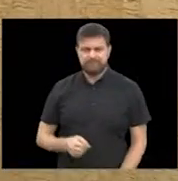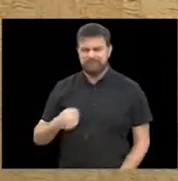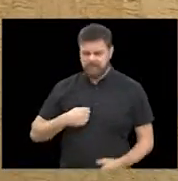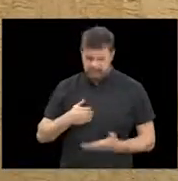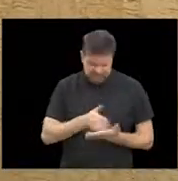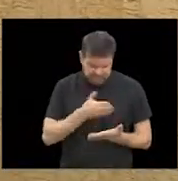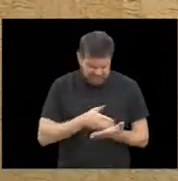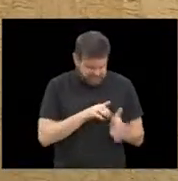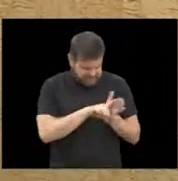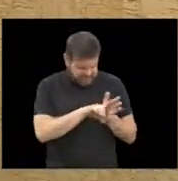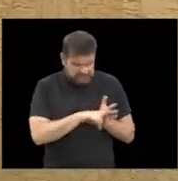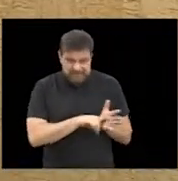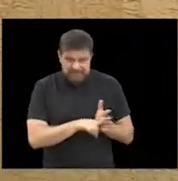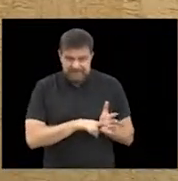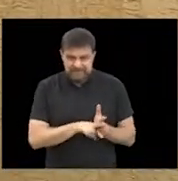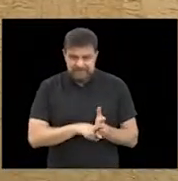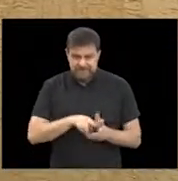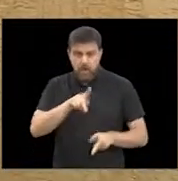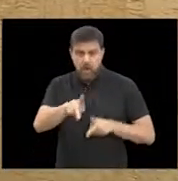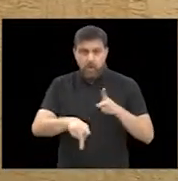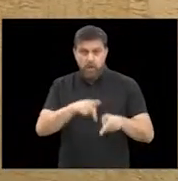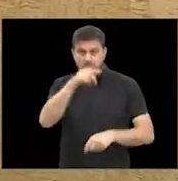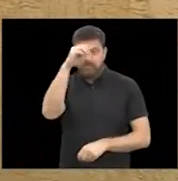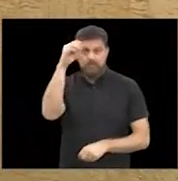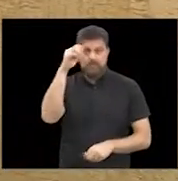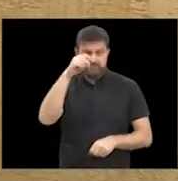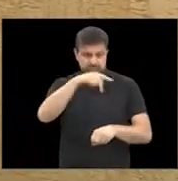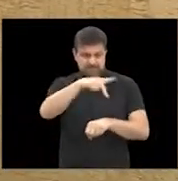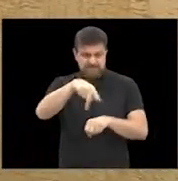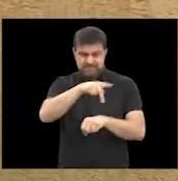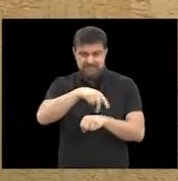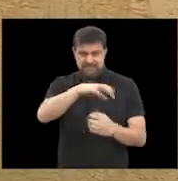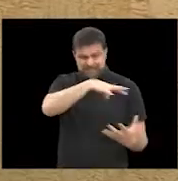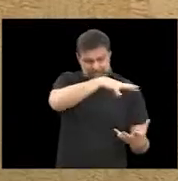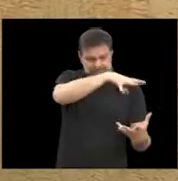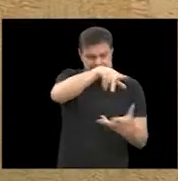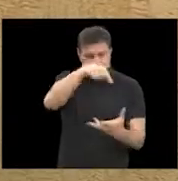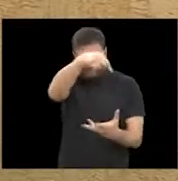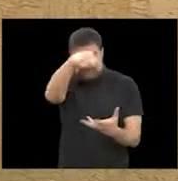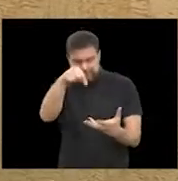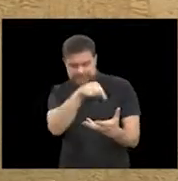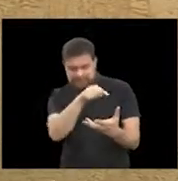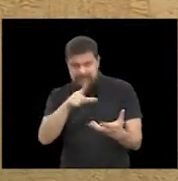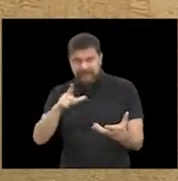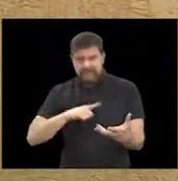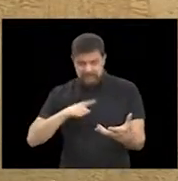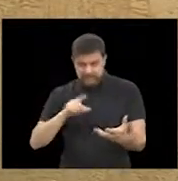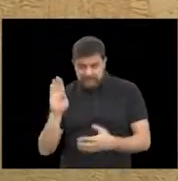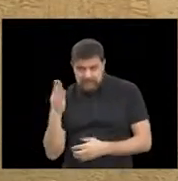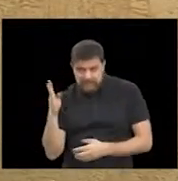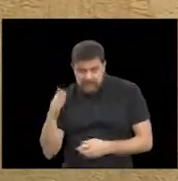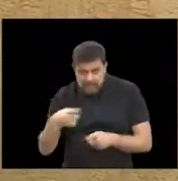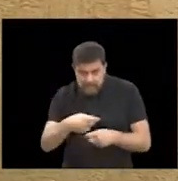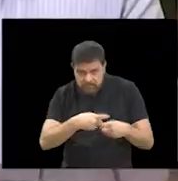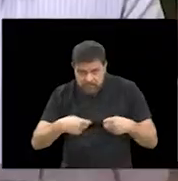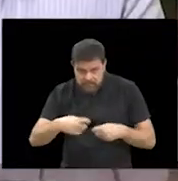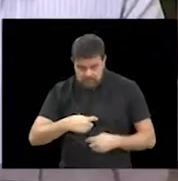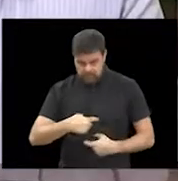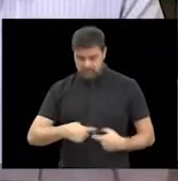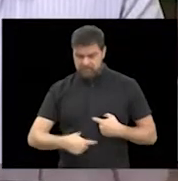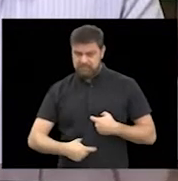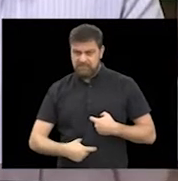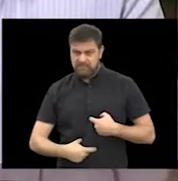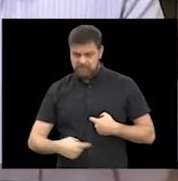que mais da metade da população mundial tem essa bactéria e não sabe. Essa proporção que o senhor tem visto nos seus pacientes?